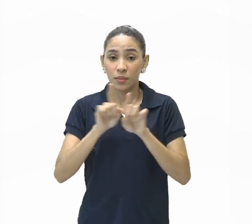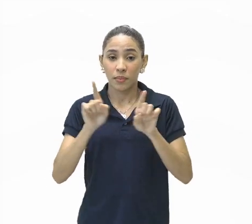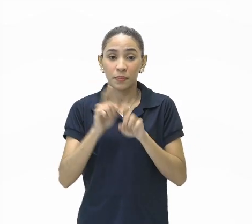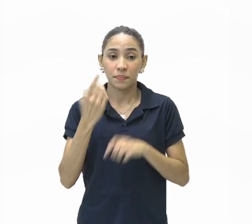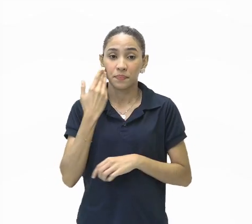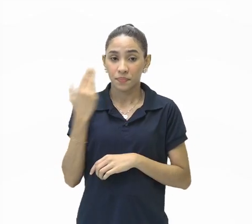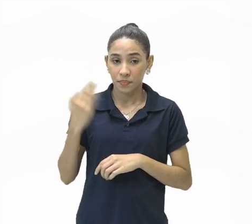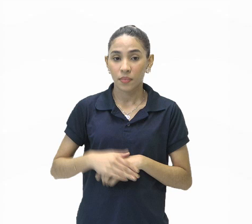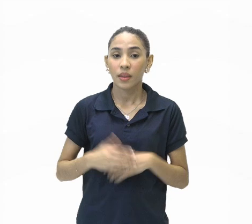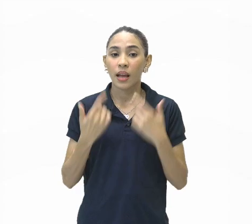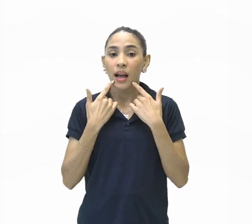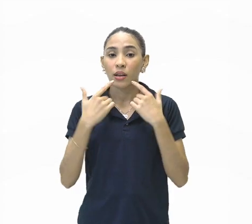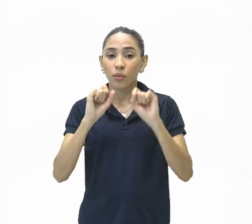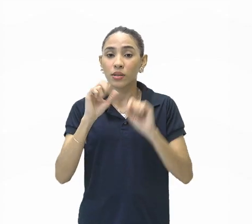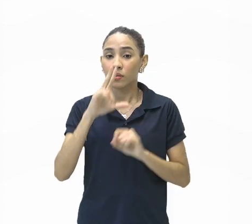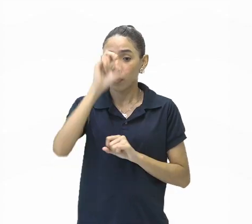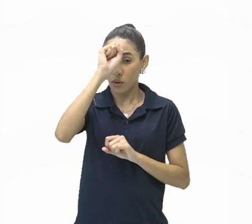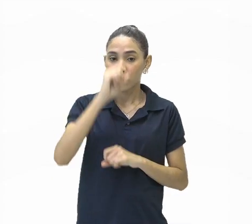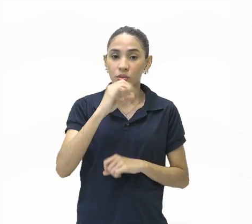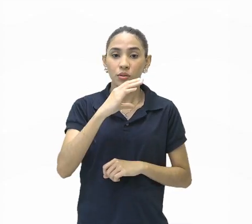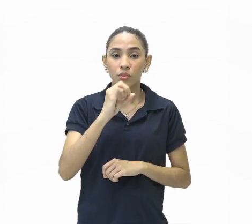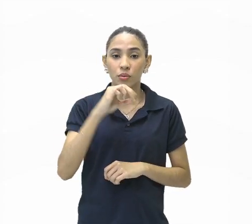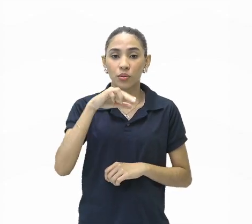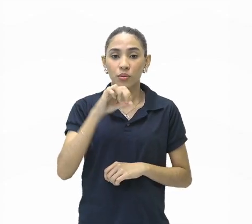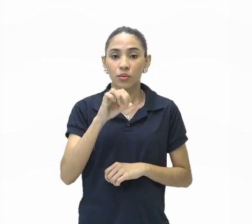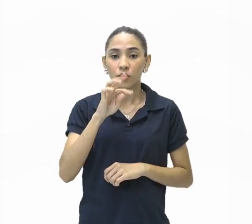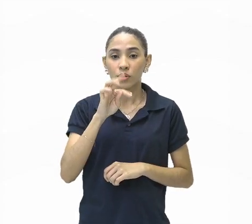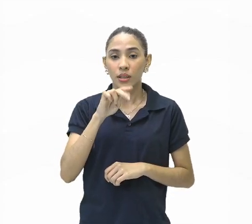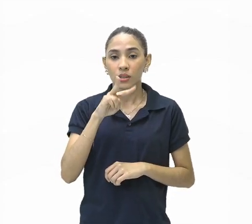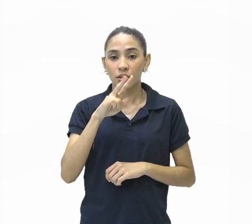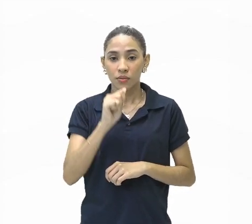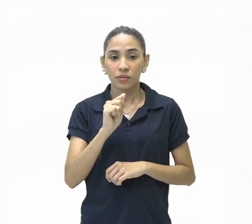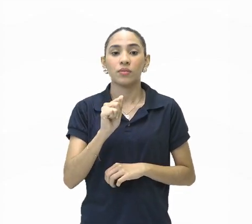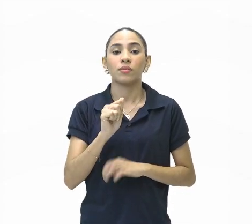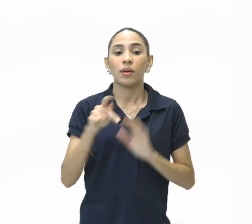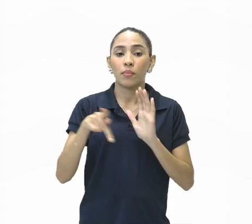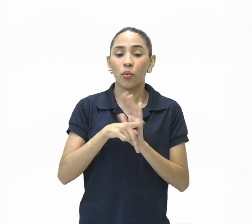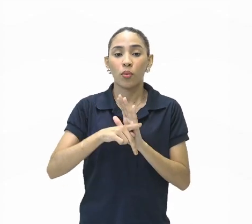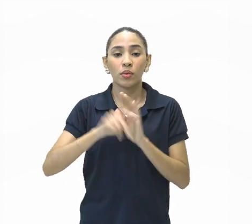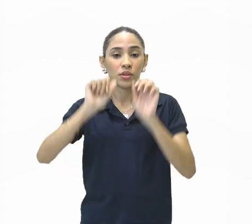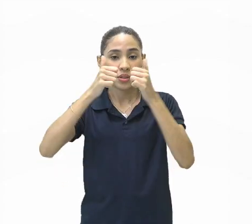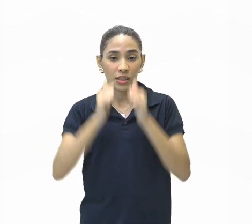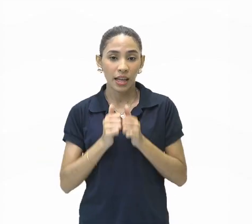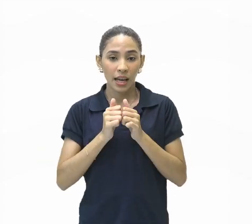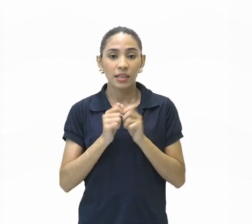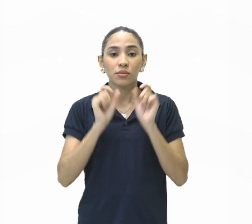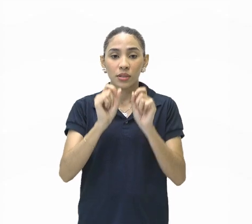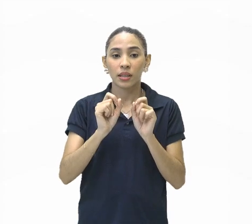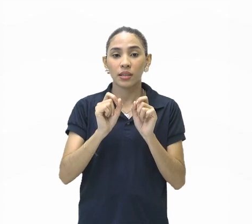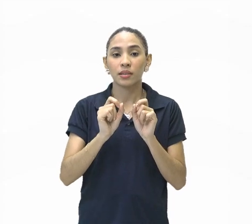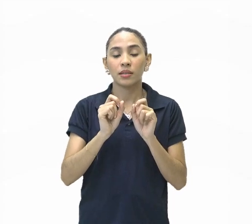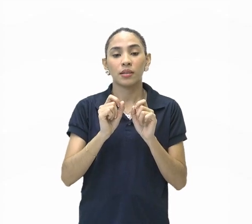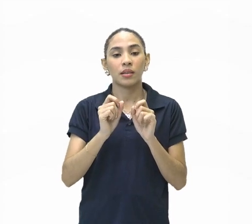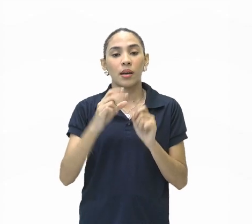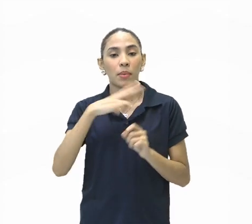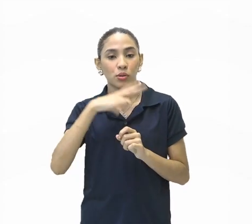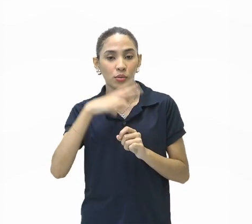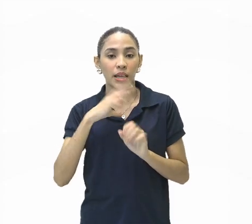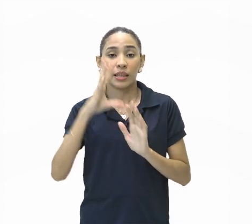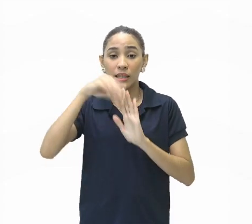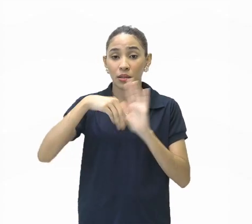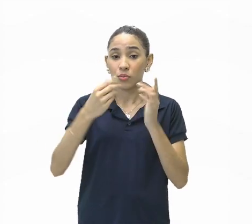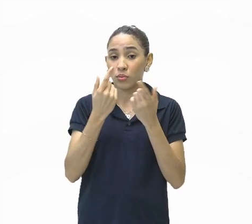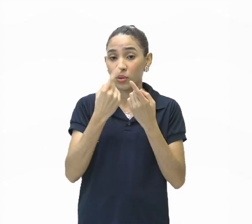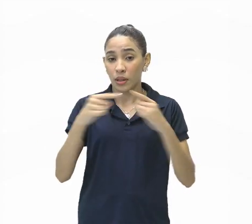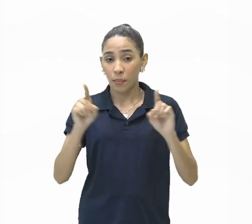ó. A linguagem predominante é uma linguagem conotativa, né? Uma linguagem interpretativa, com emprego no sentido subjetivo na letra da canção.